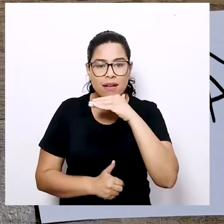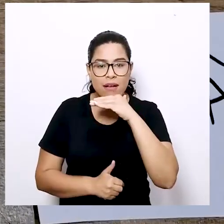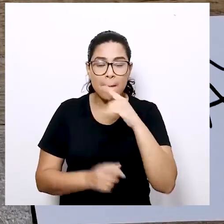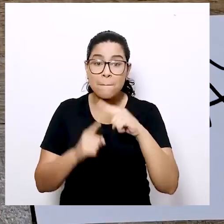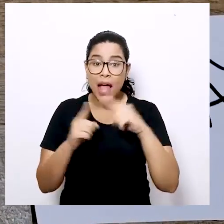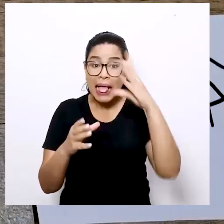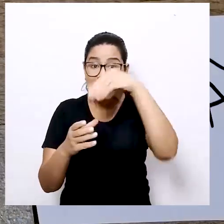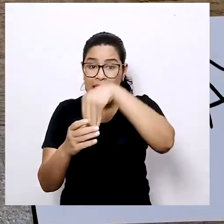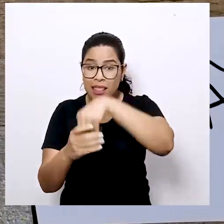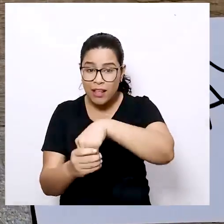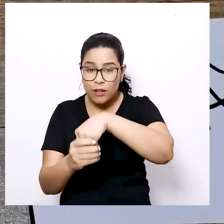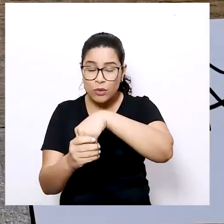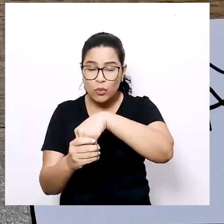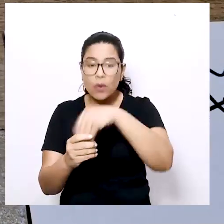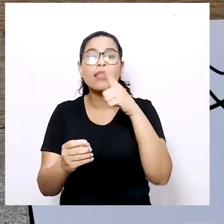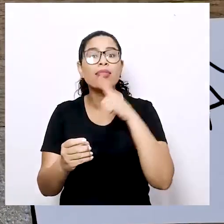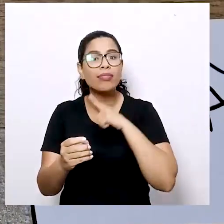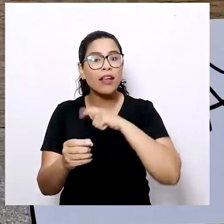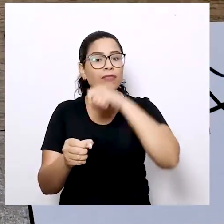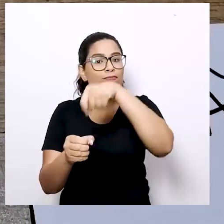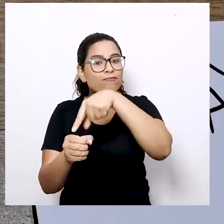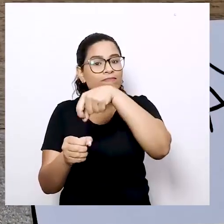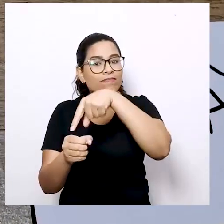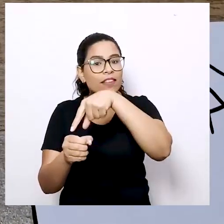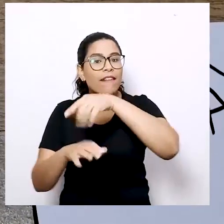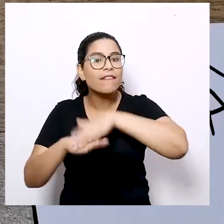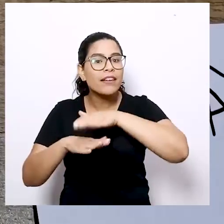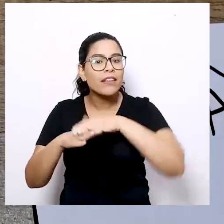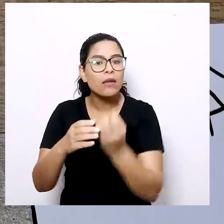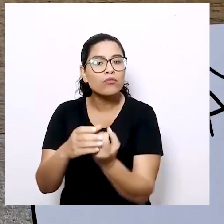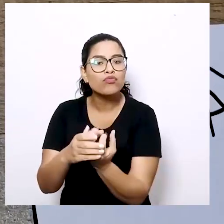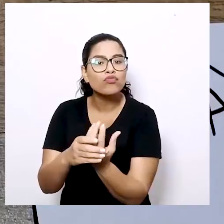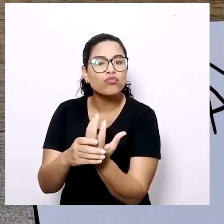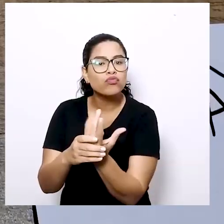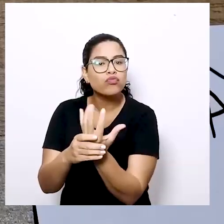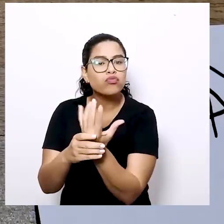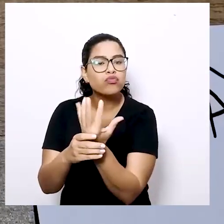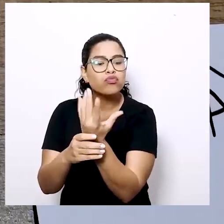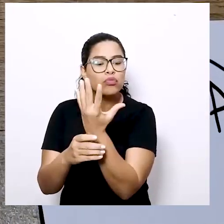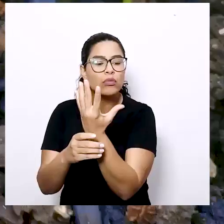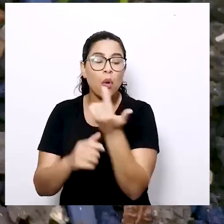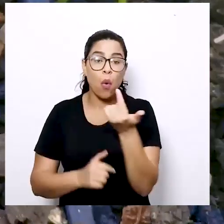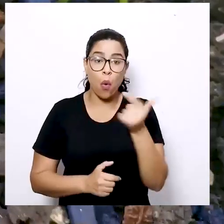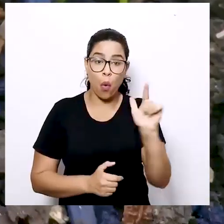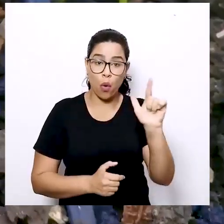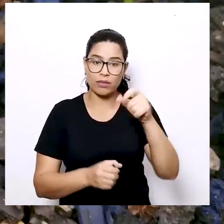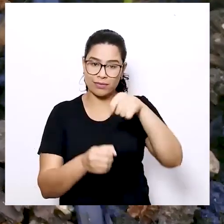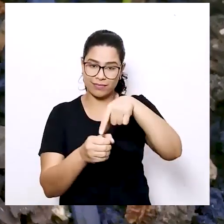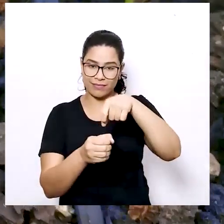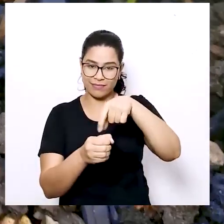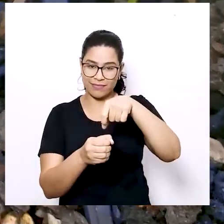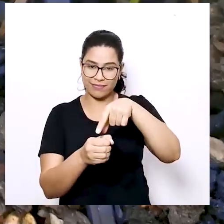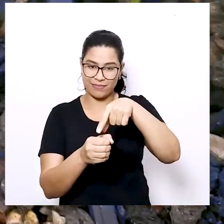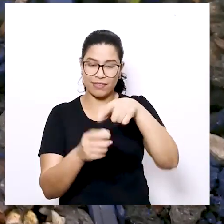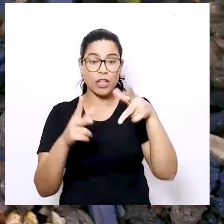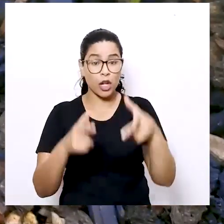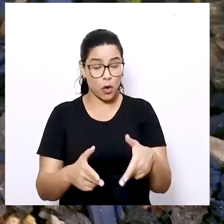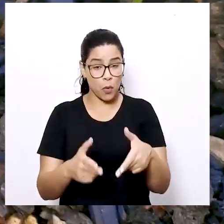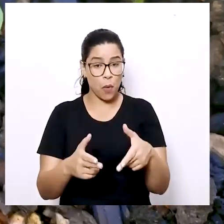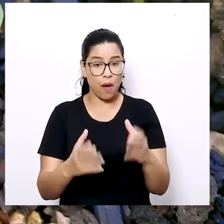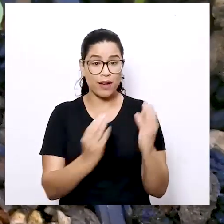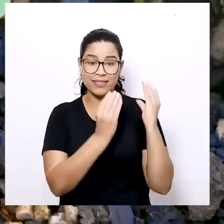dentro mora o embrião, aquilo que vai fazer a plantinha crescer. Outras sementes, como a